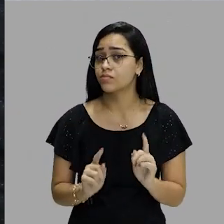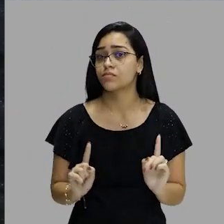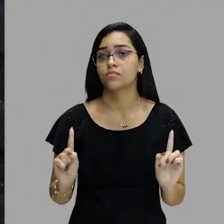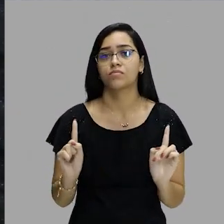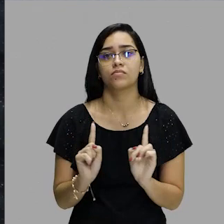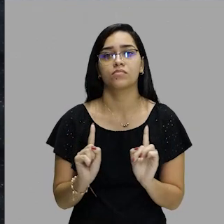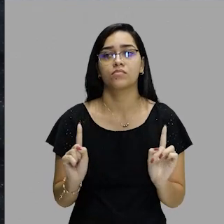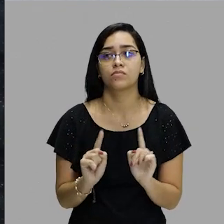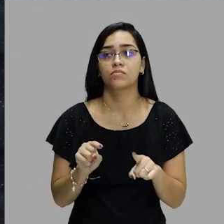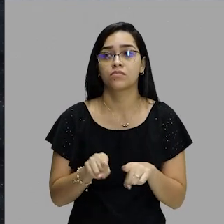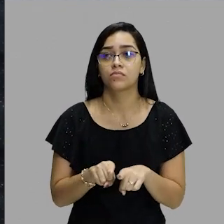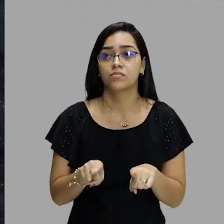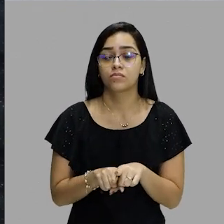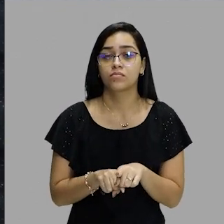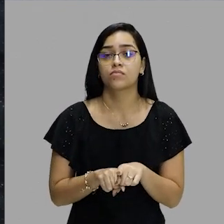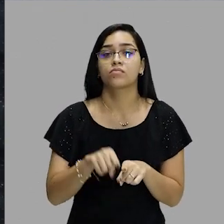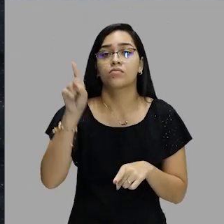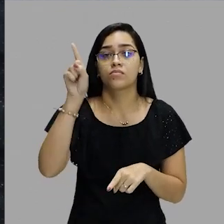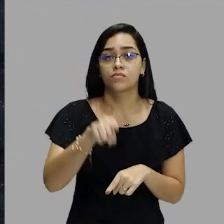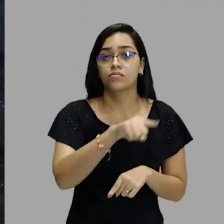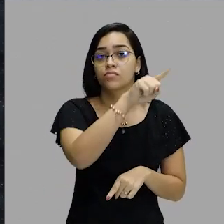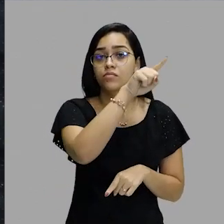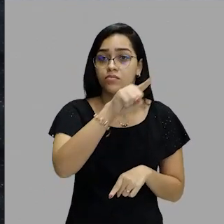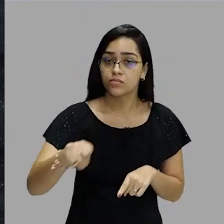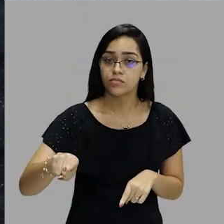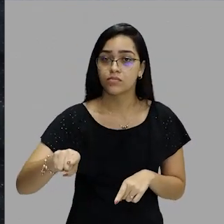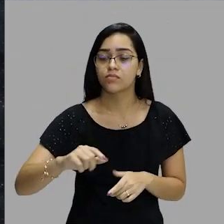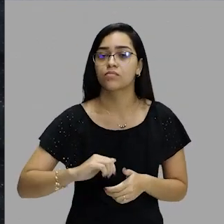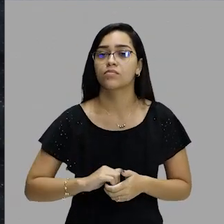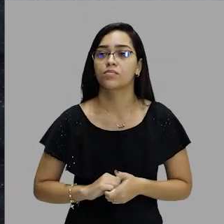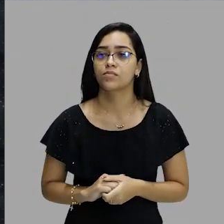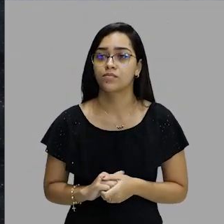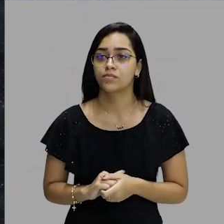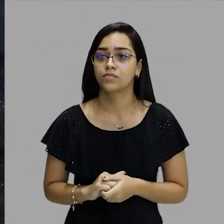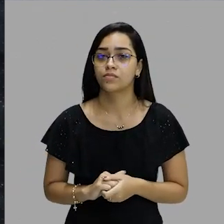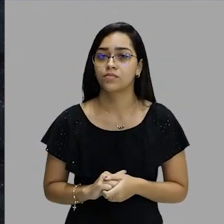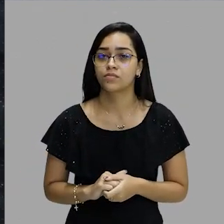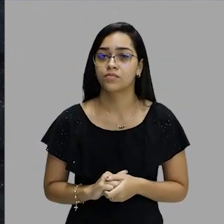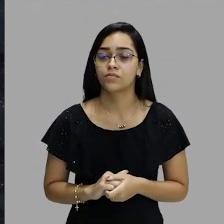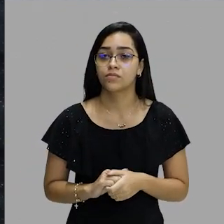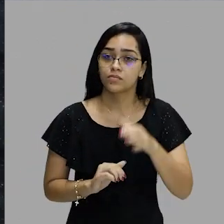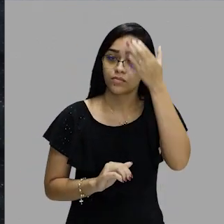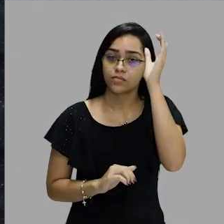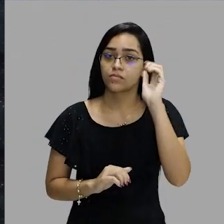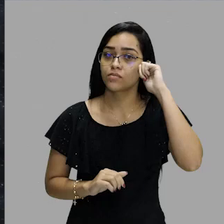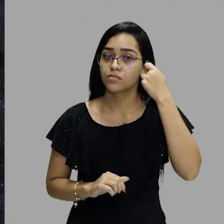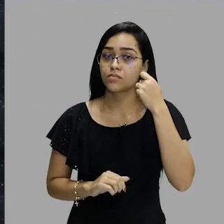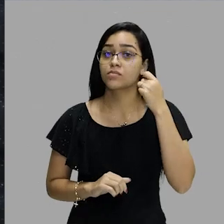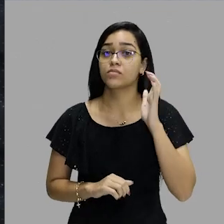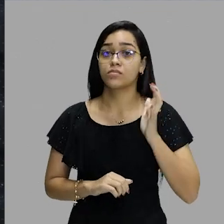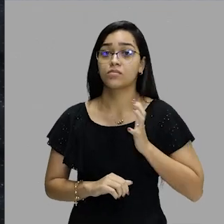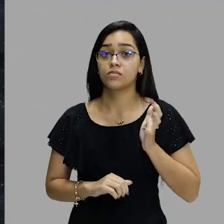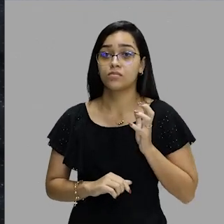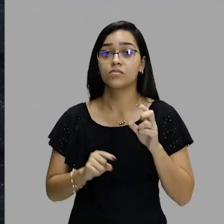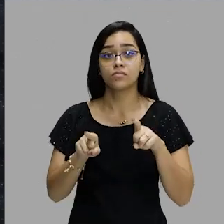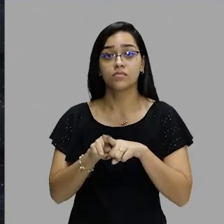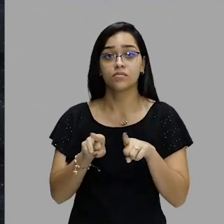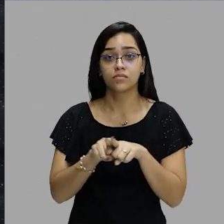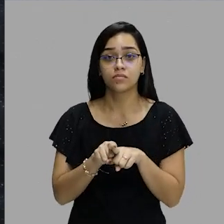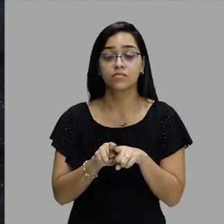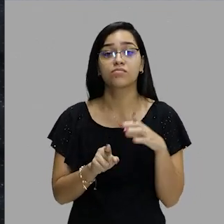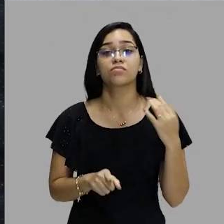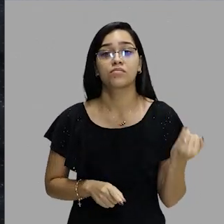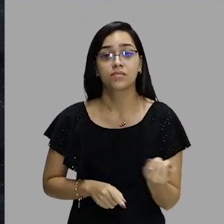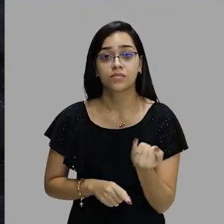desnecessária e absolutamente sem razão. A cultura negra é muito rica e